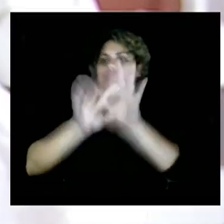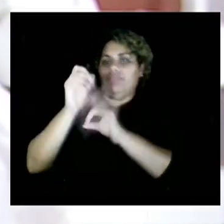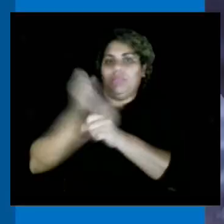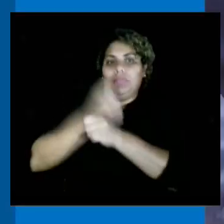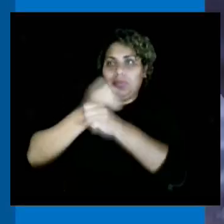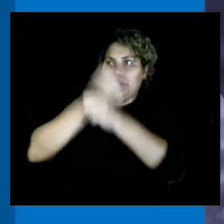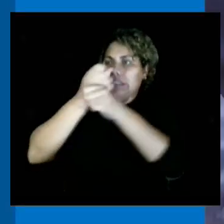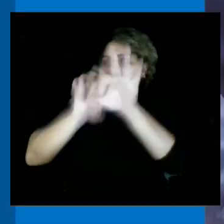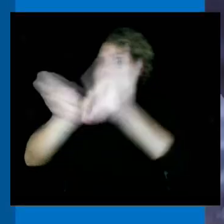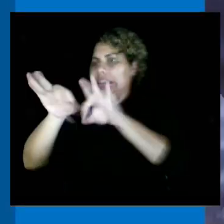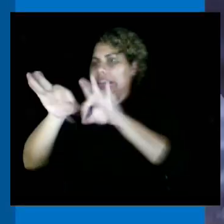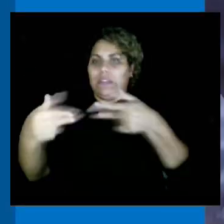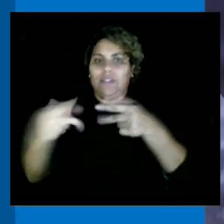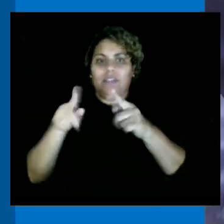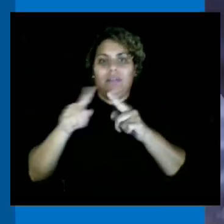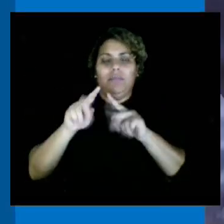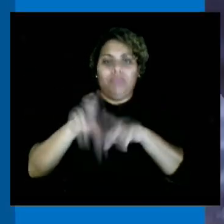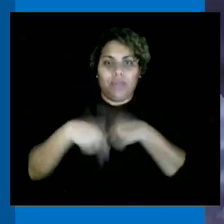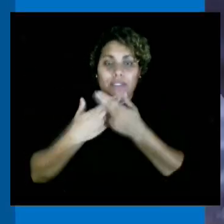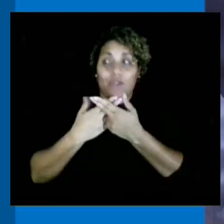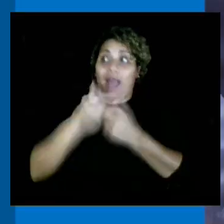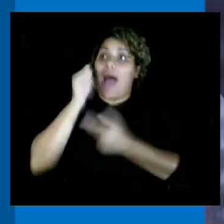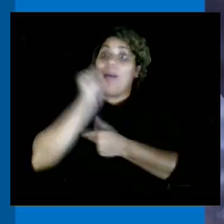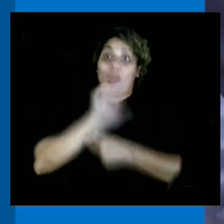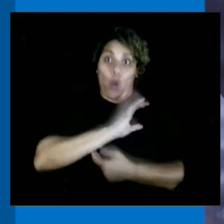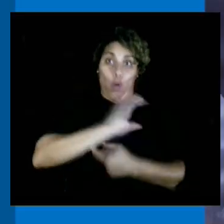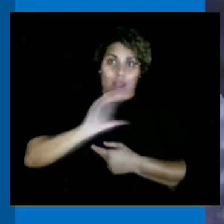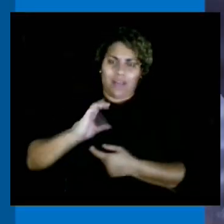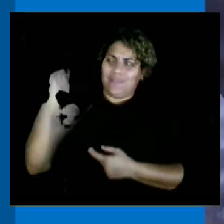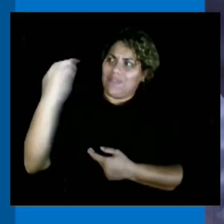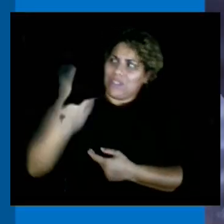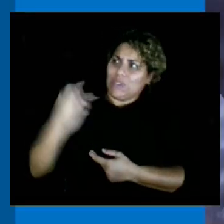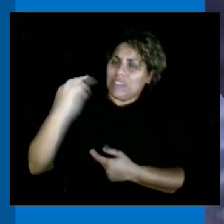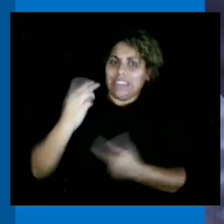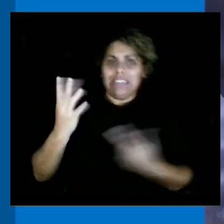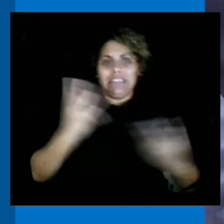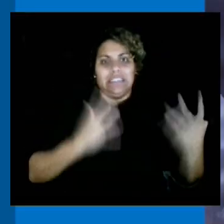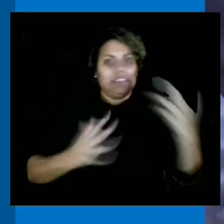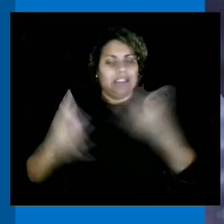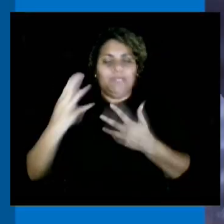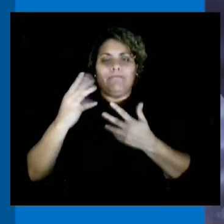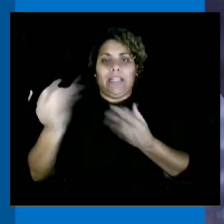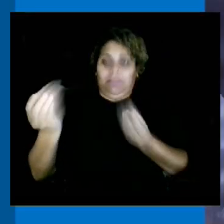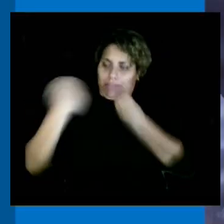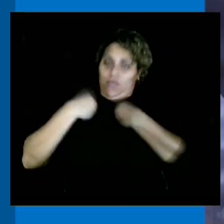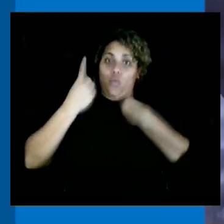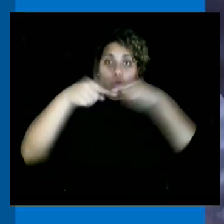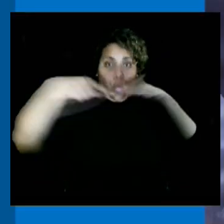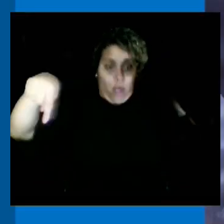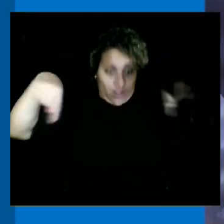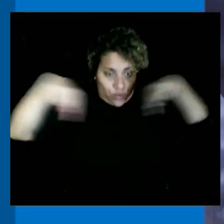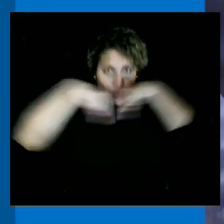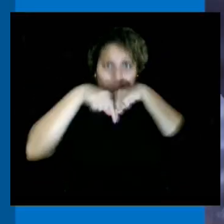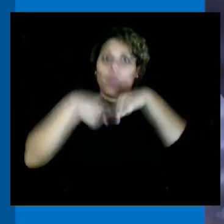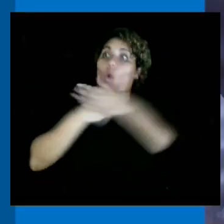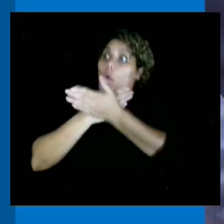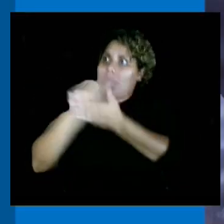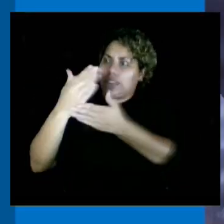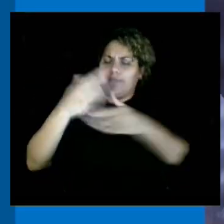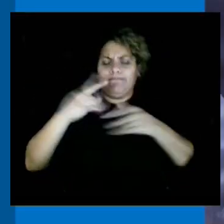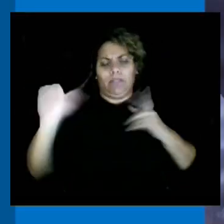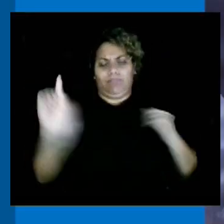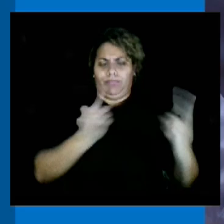e foi lá que eu comecei. E aí eu tinha bastante cliente lá e eu fiquei lá uns meses. Mas aí vamos supor,